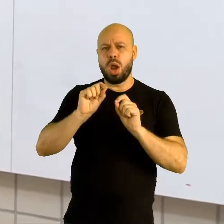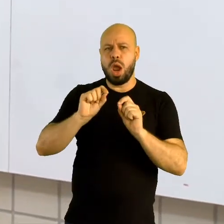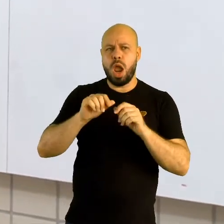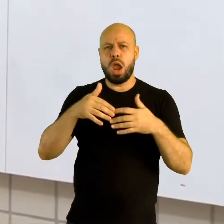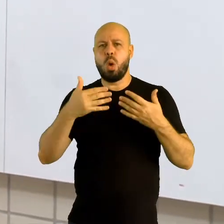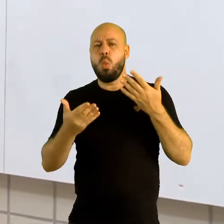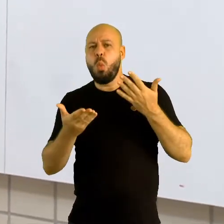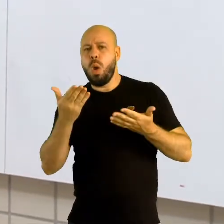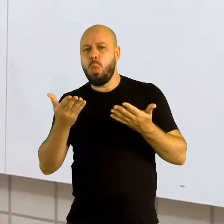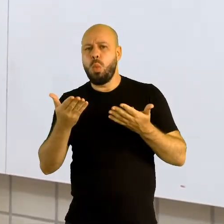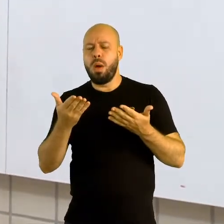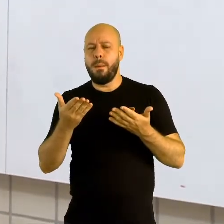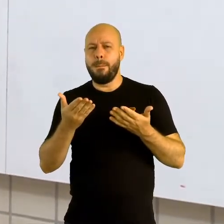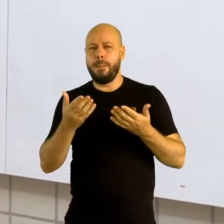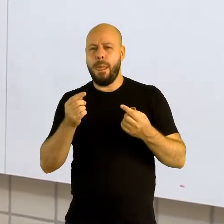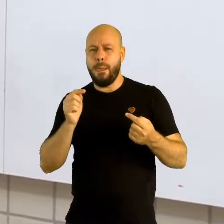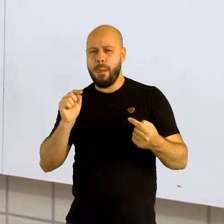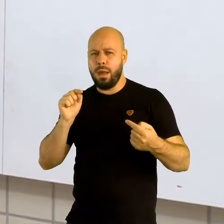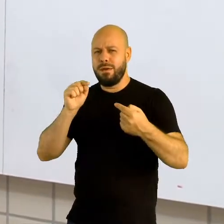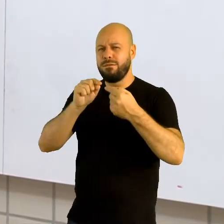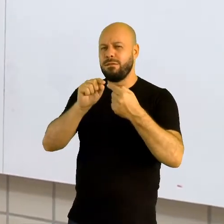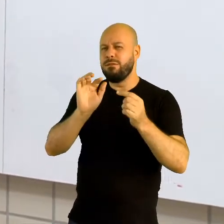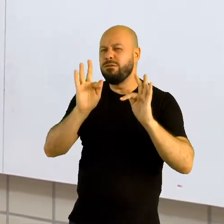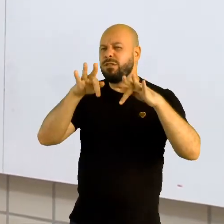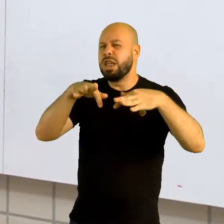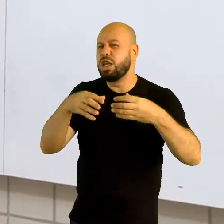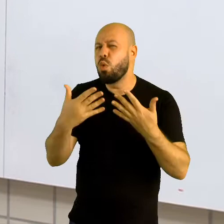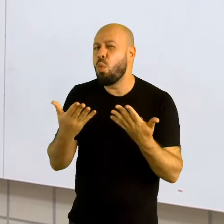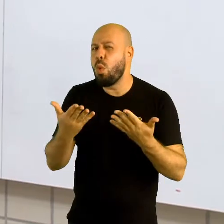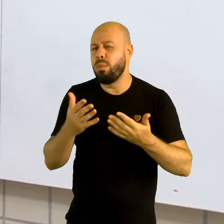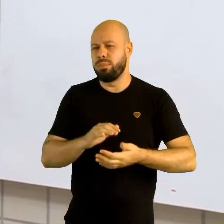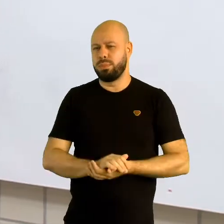com things, alright?